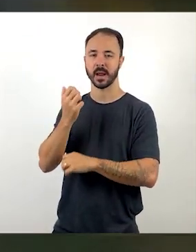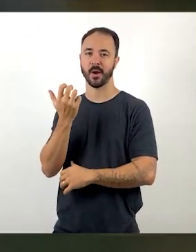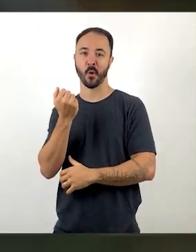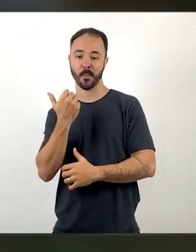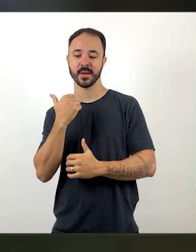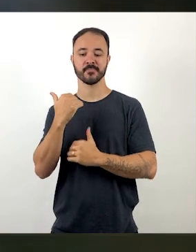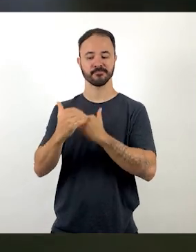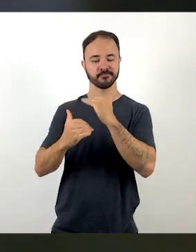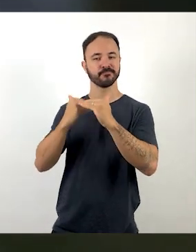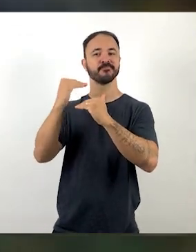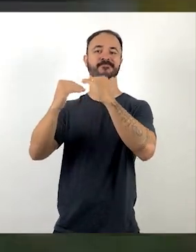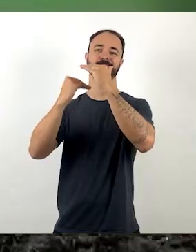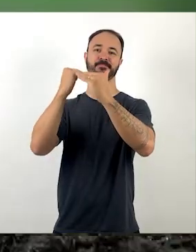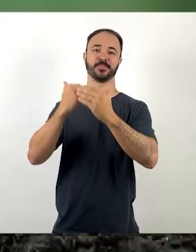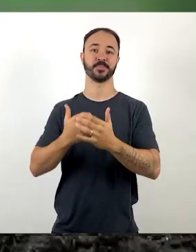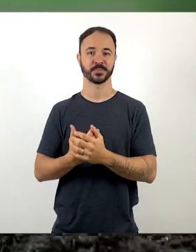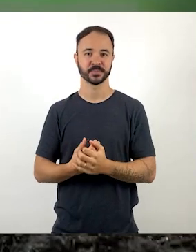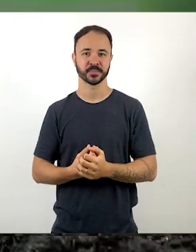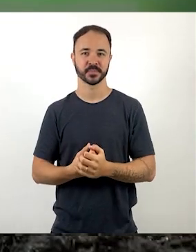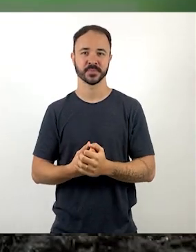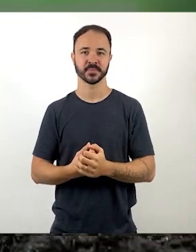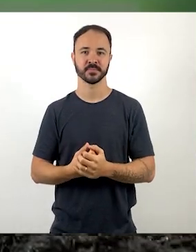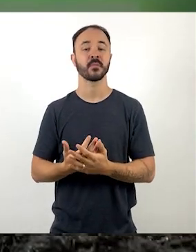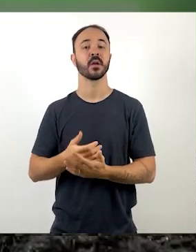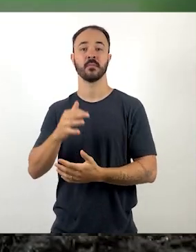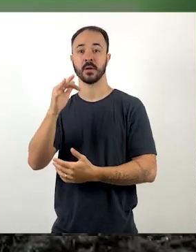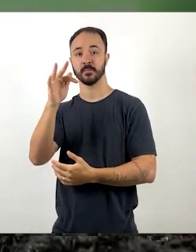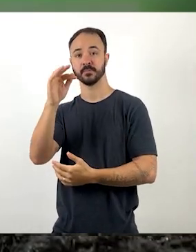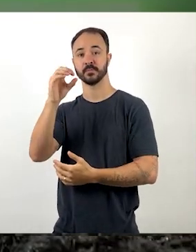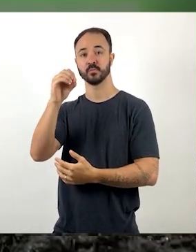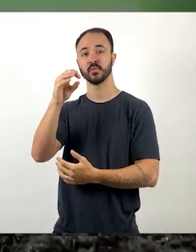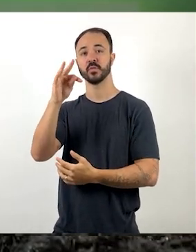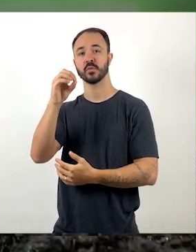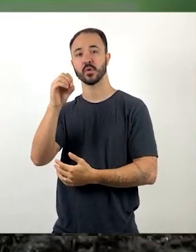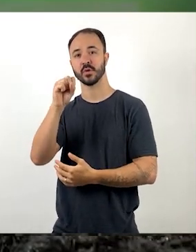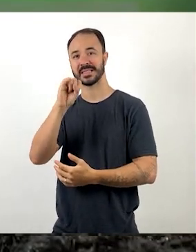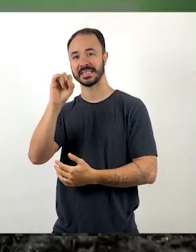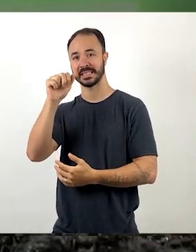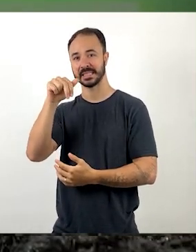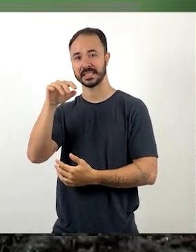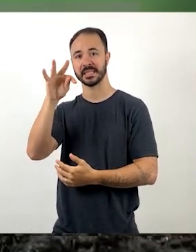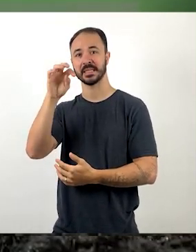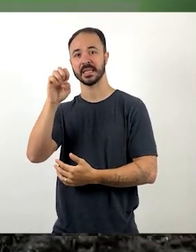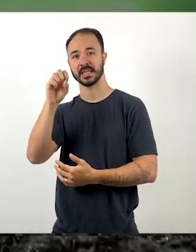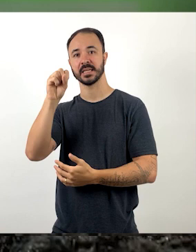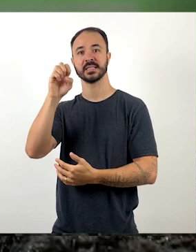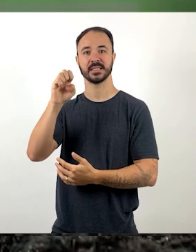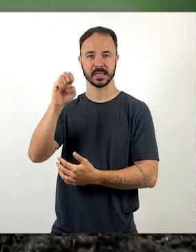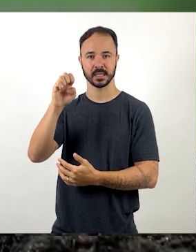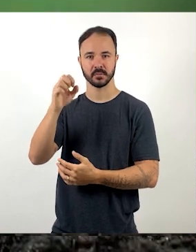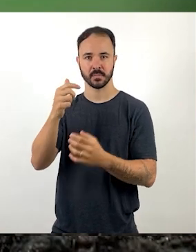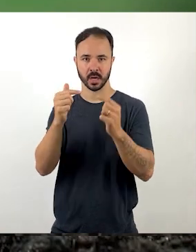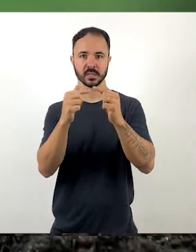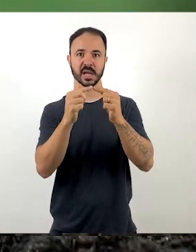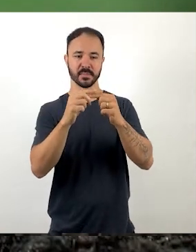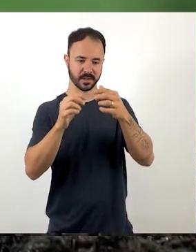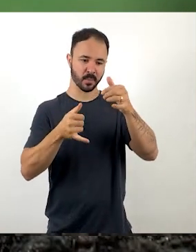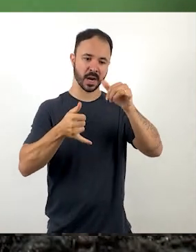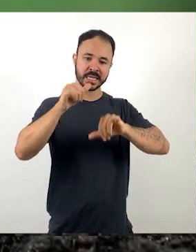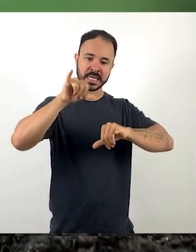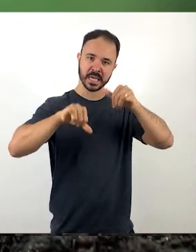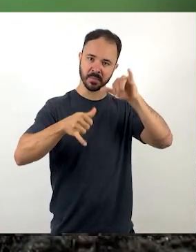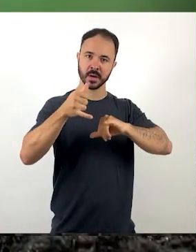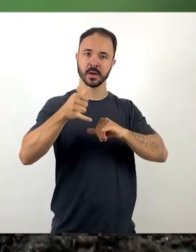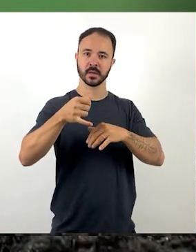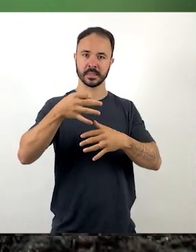crescimento correto da planta. A fotossíntese e a respiração das plantas são processos físico-químicos que intervêm